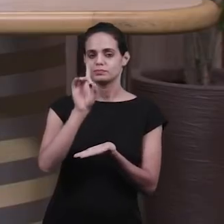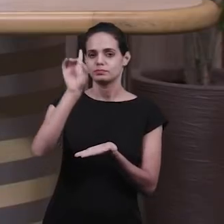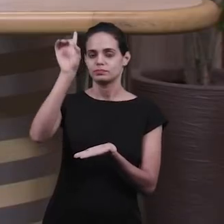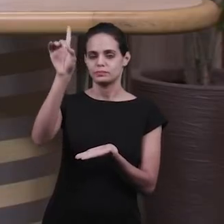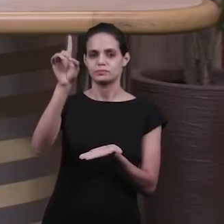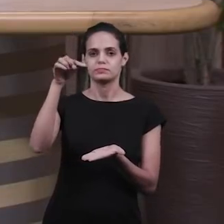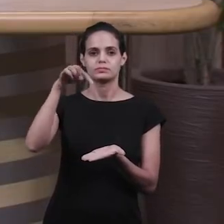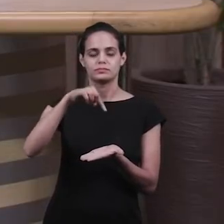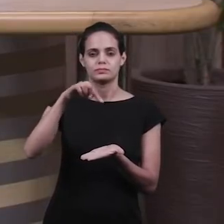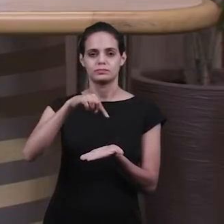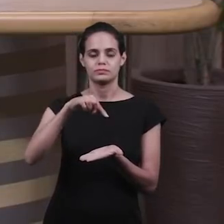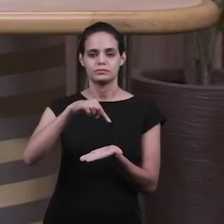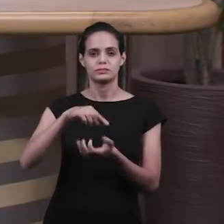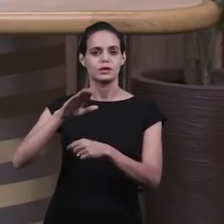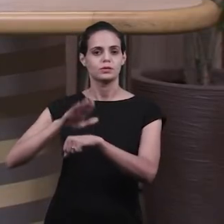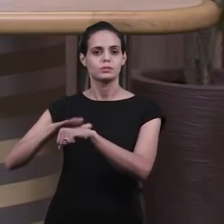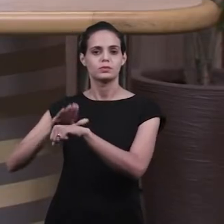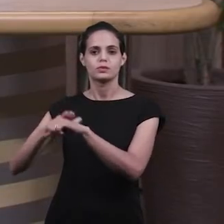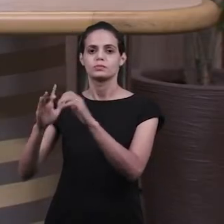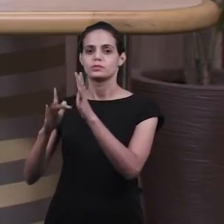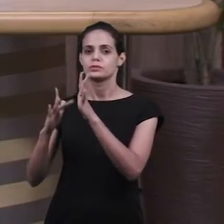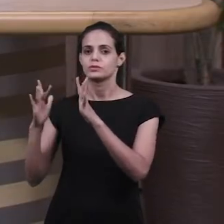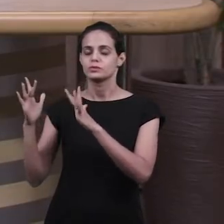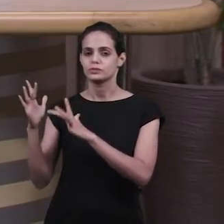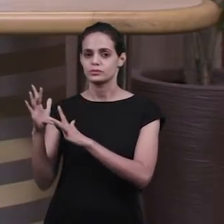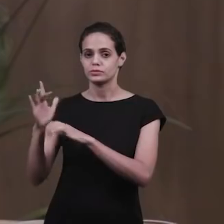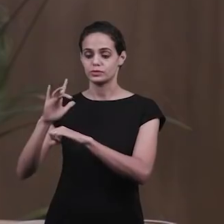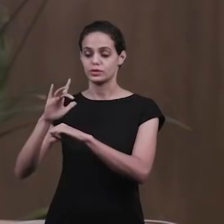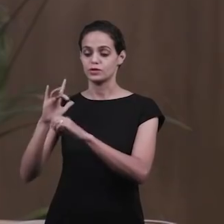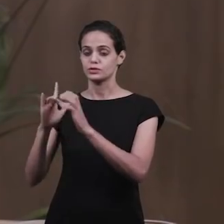é o ministério de Jesus. Quando ele diz assim, nós